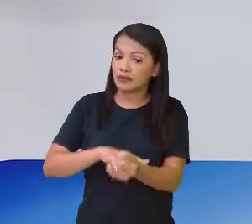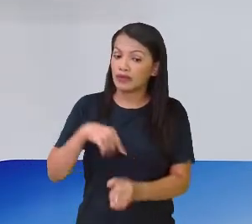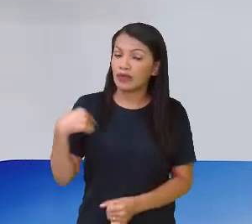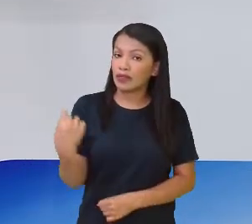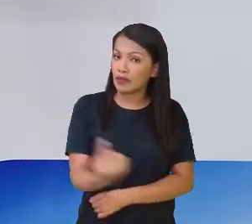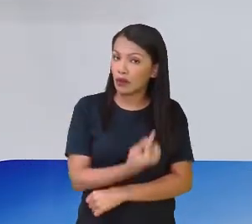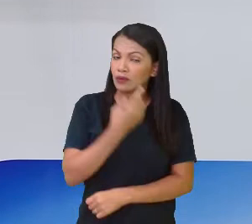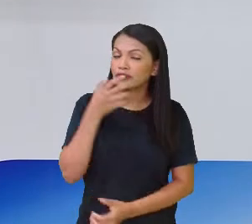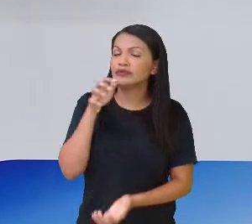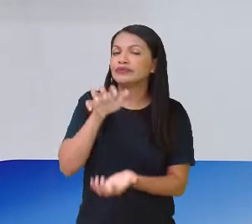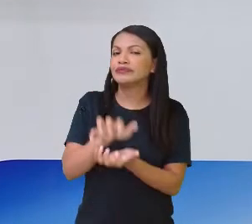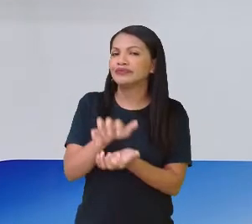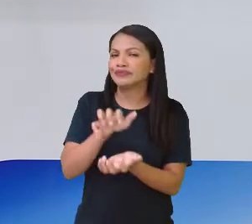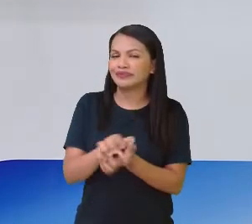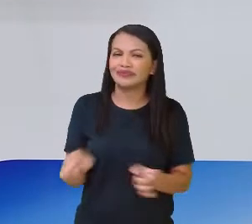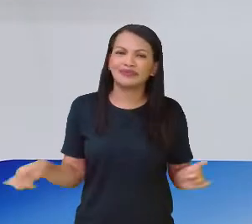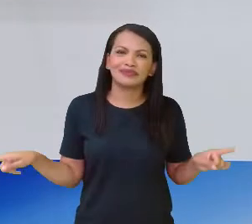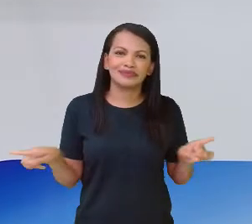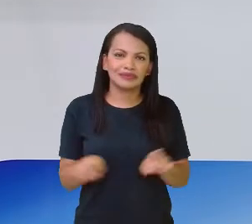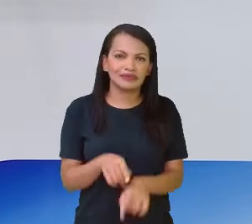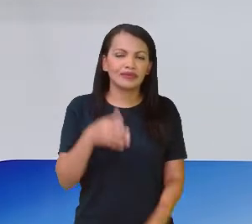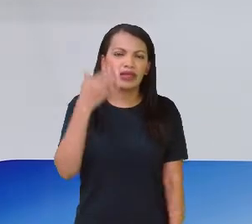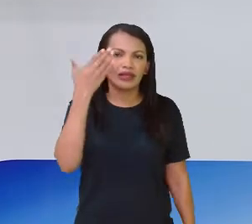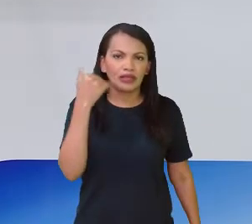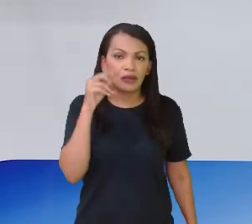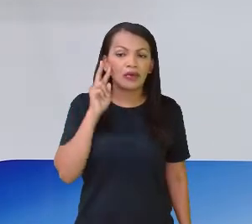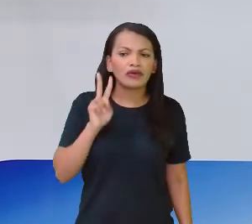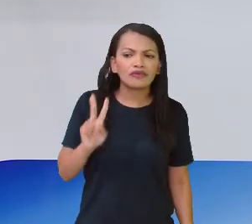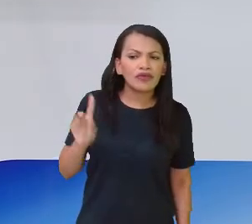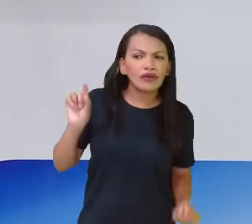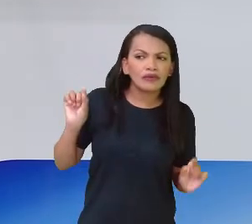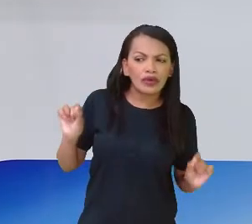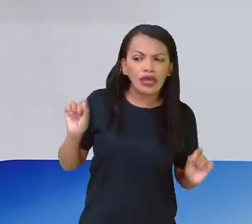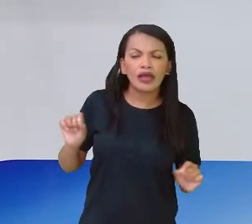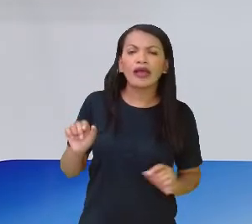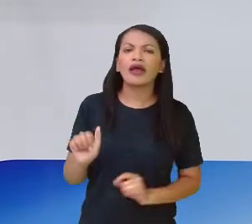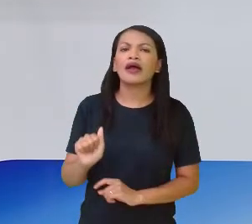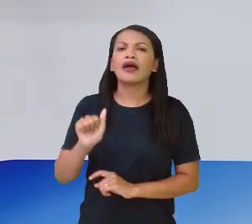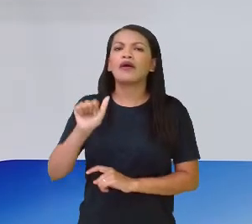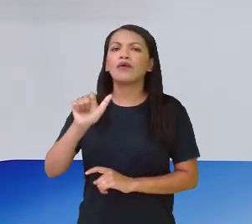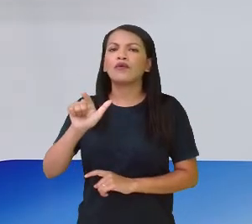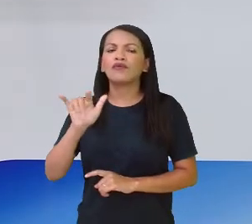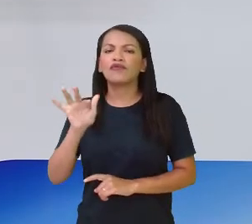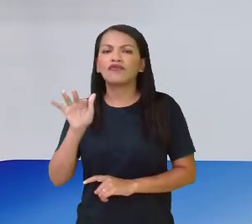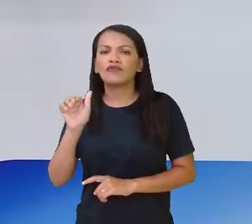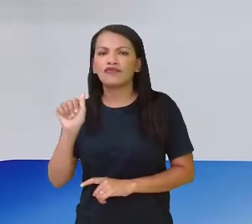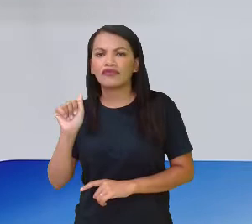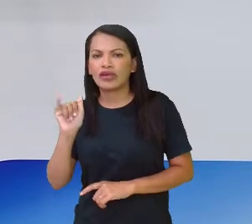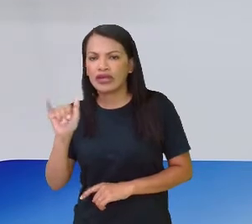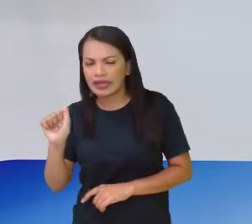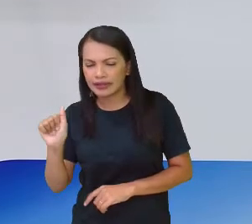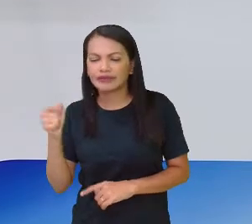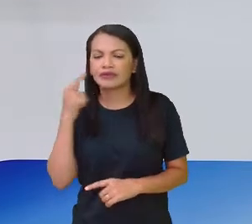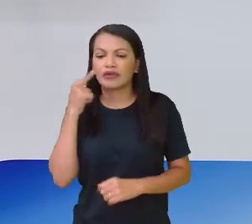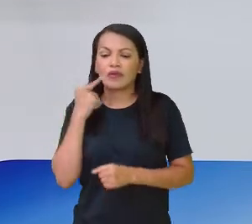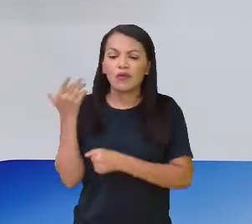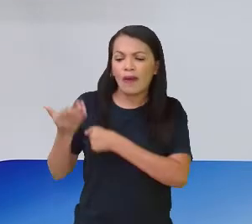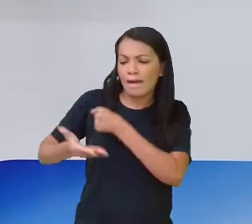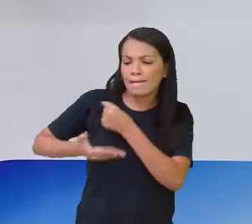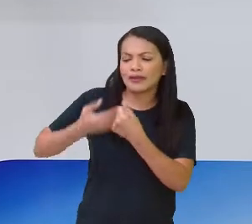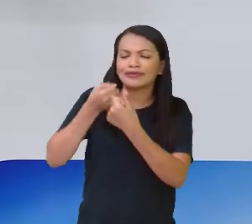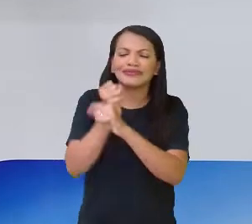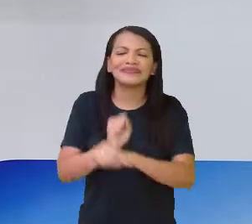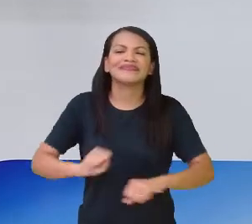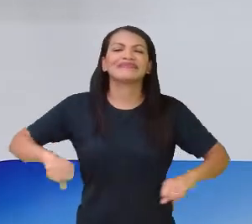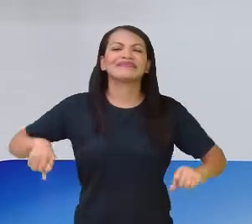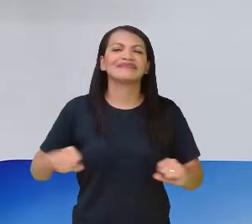também. Então, já sabe, quando vê esse aqui, já sabe que é uma alfaia. Então, vai trazer aí a base do maracatu, aquele